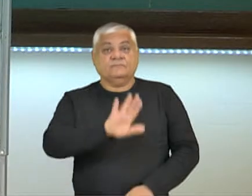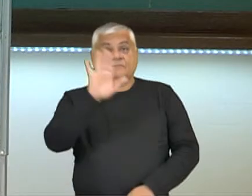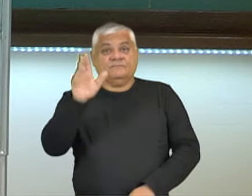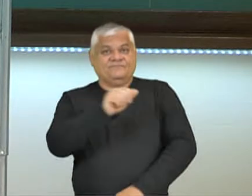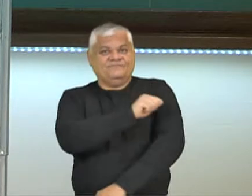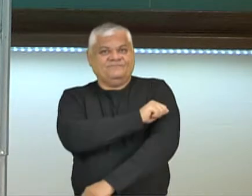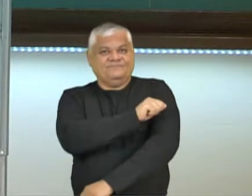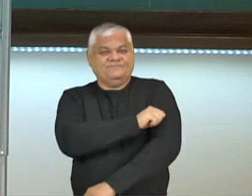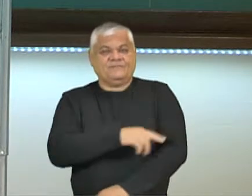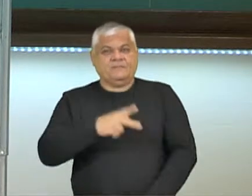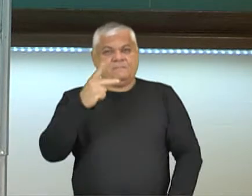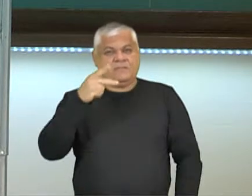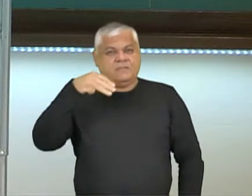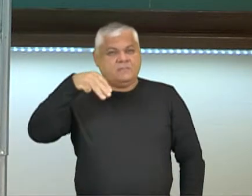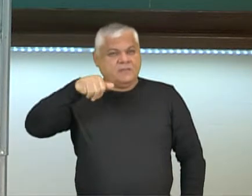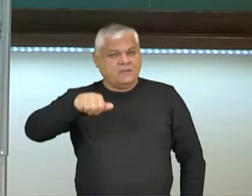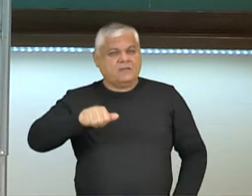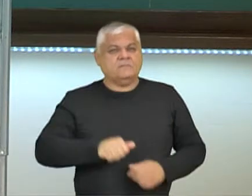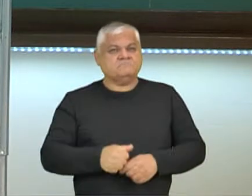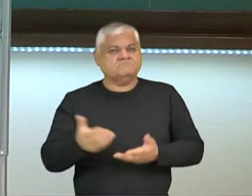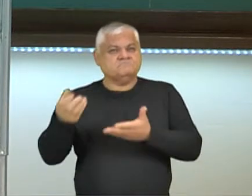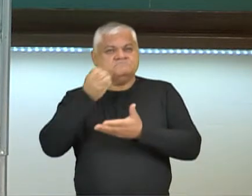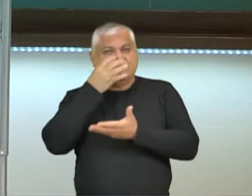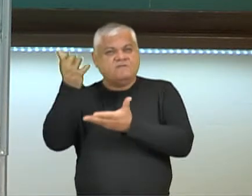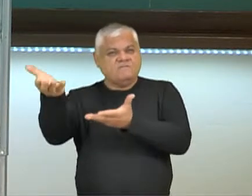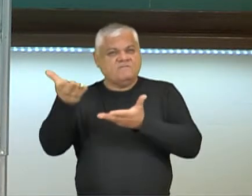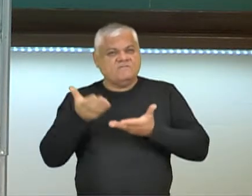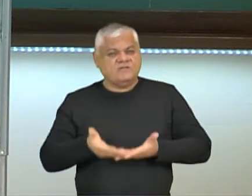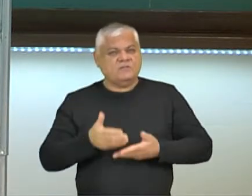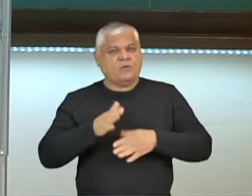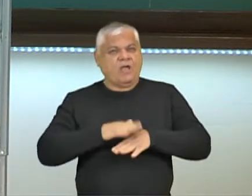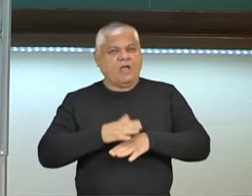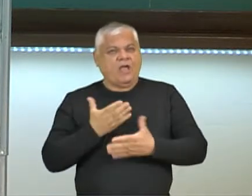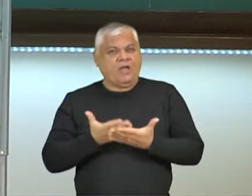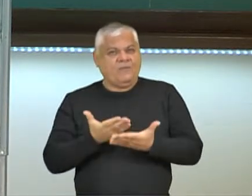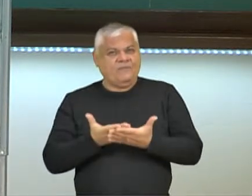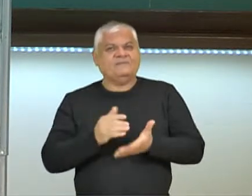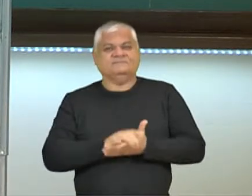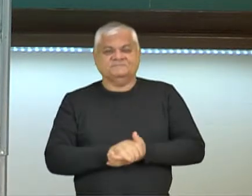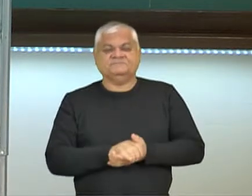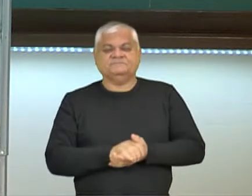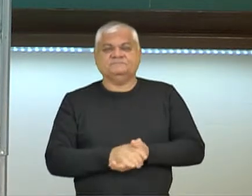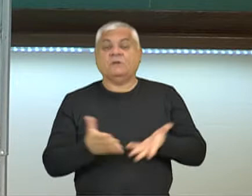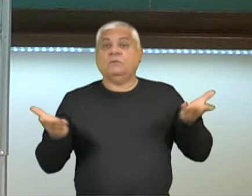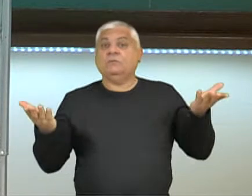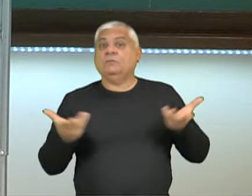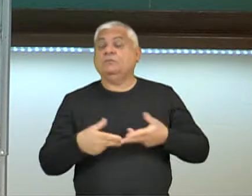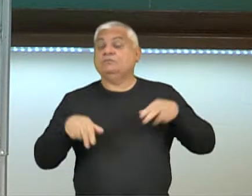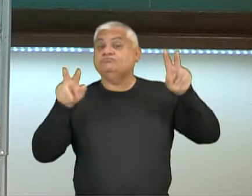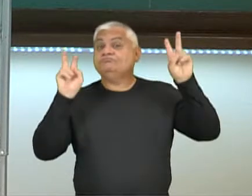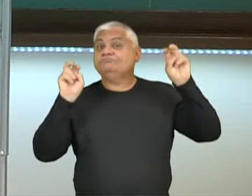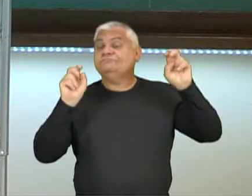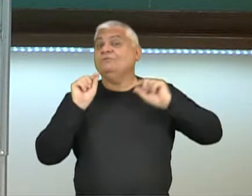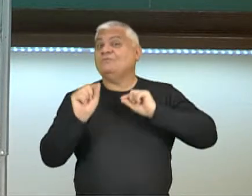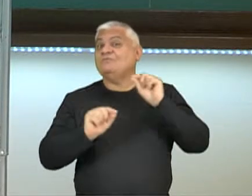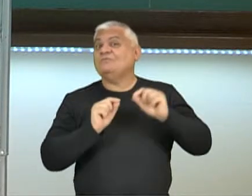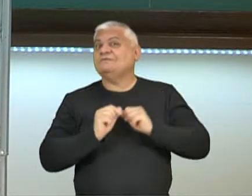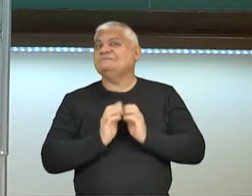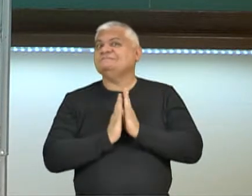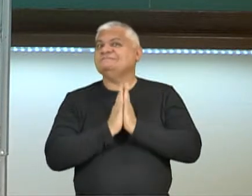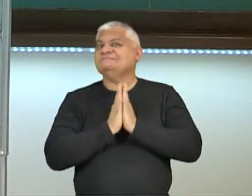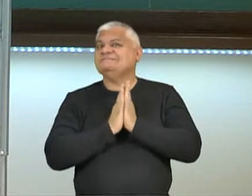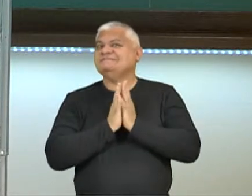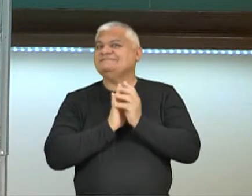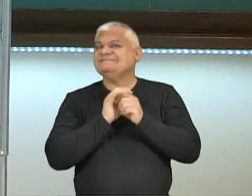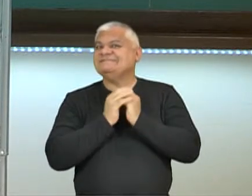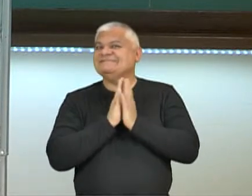Olá, estudantes do programa Mais Aprendizagem. Sejam bem-vindos a mais uma aula. E hoje o nosso tema será...